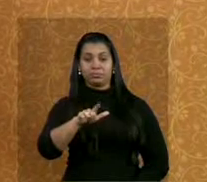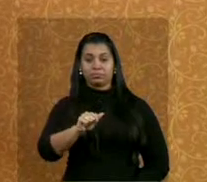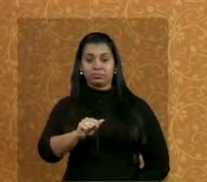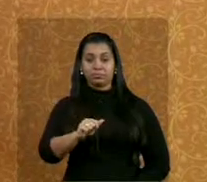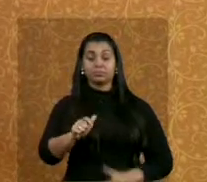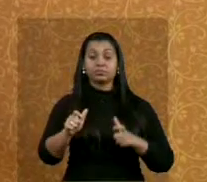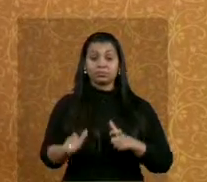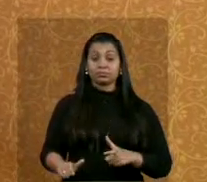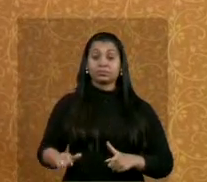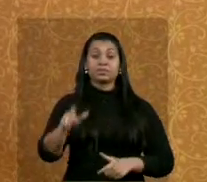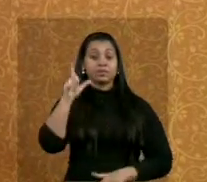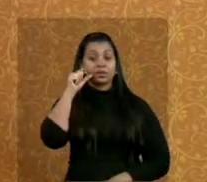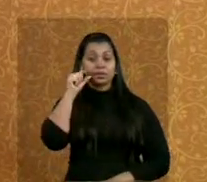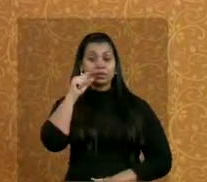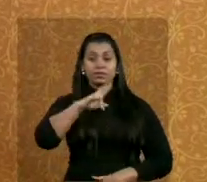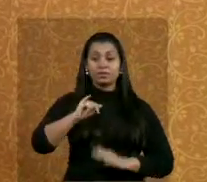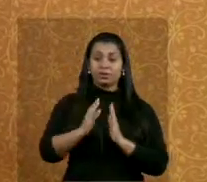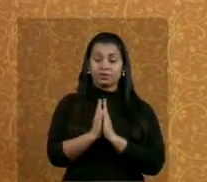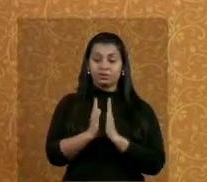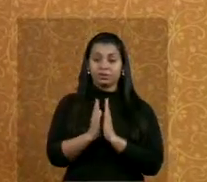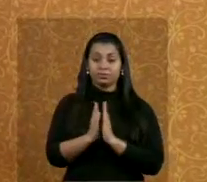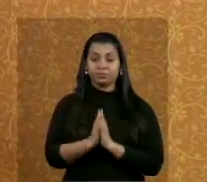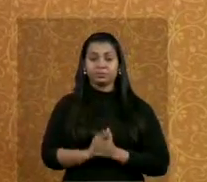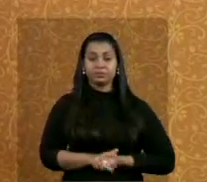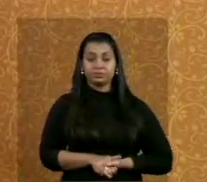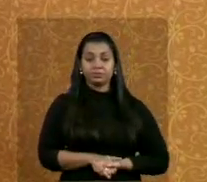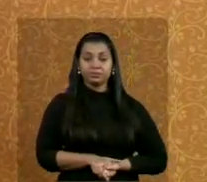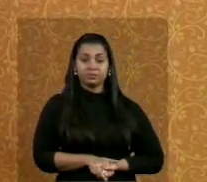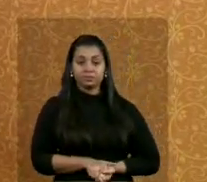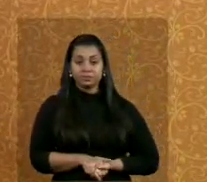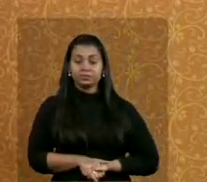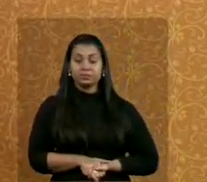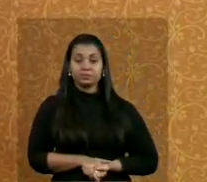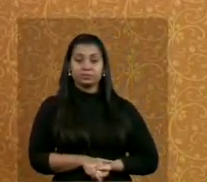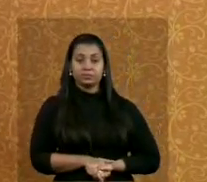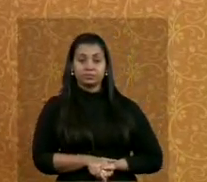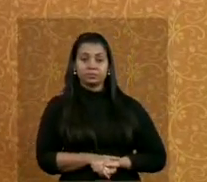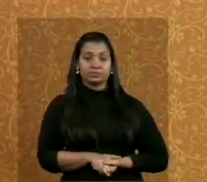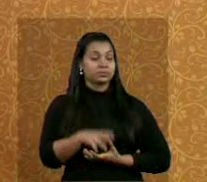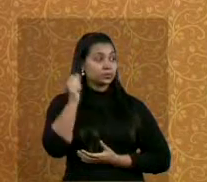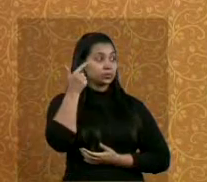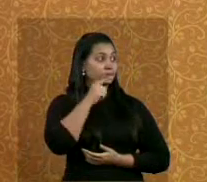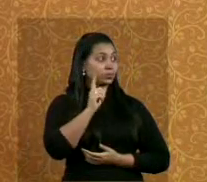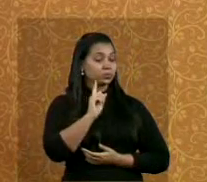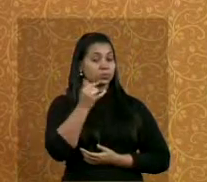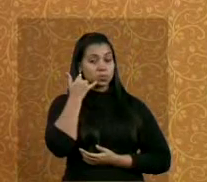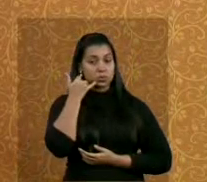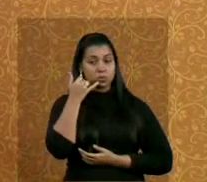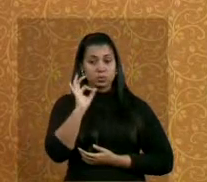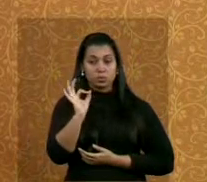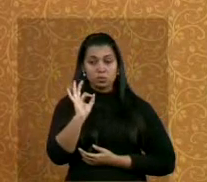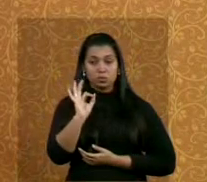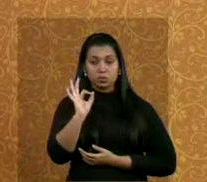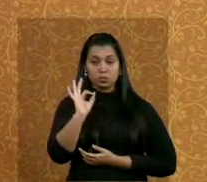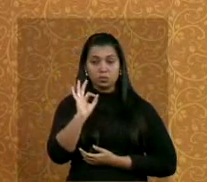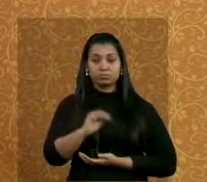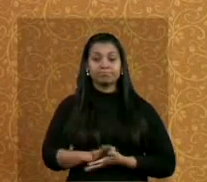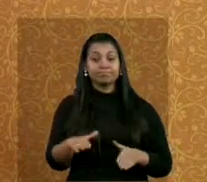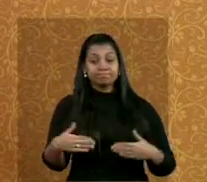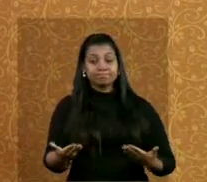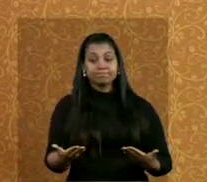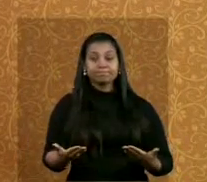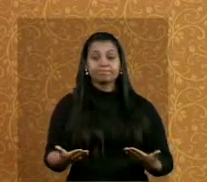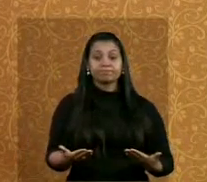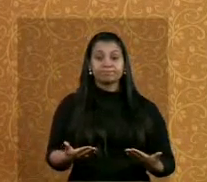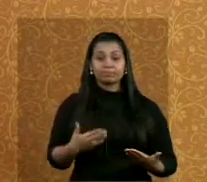lá em Alagoas e vai rezar ao vivo com a gente. Que bonito. Oi, a Dalila não conseguiu o telefone dela? Está sem telefone? Então, eu